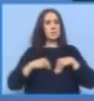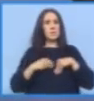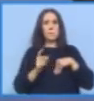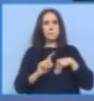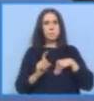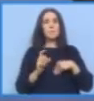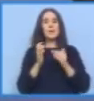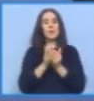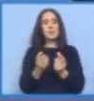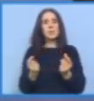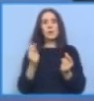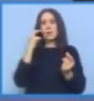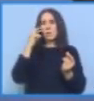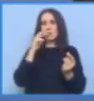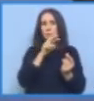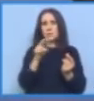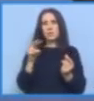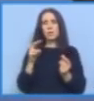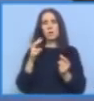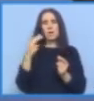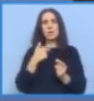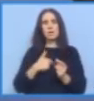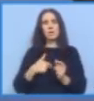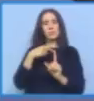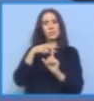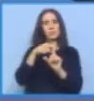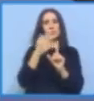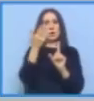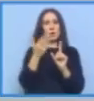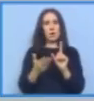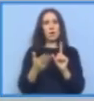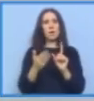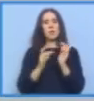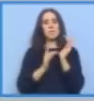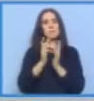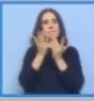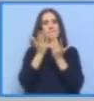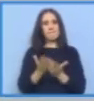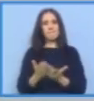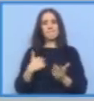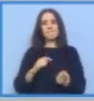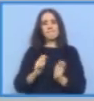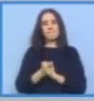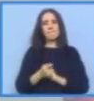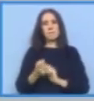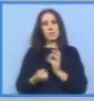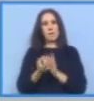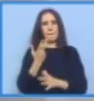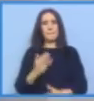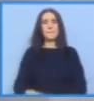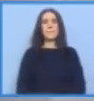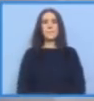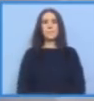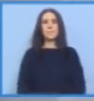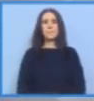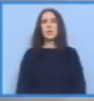é a contemplação, que é olhar Cristo na cruz, deixar-me transformar por Ele, criar. A propósito do que estavam